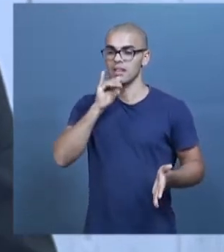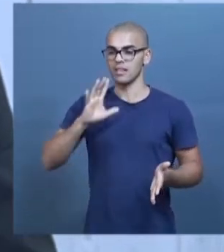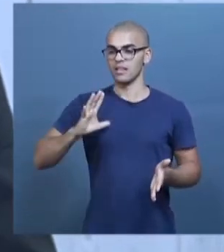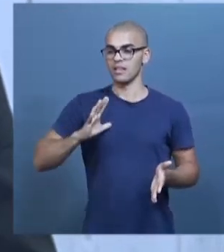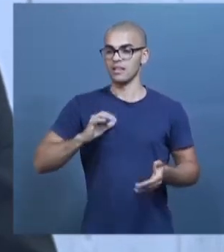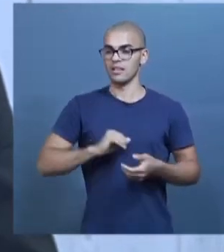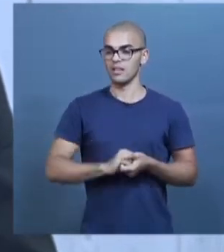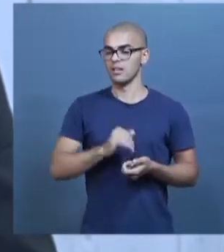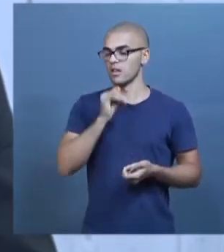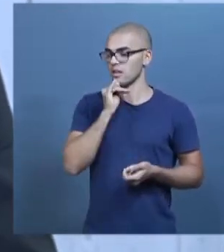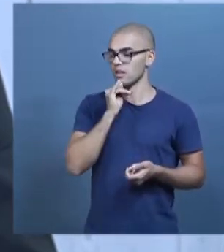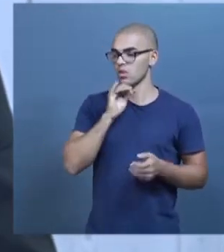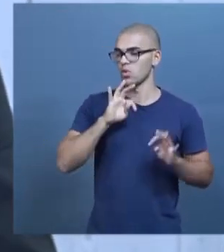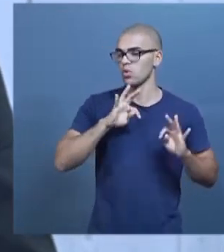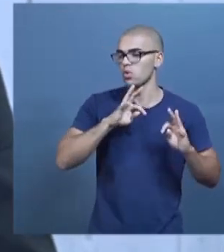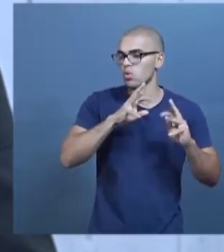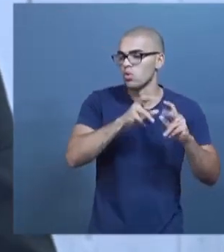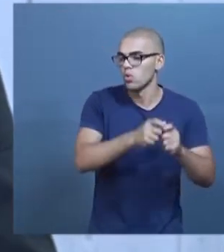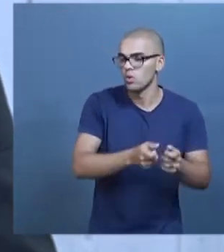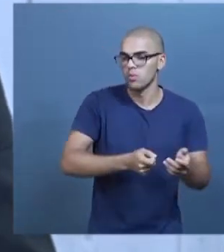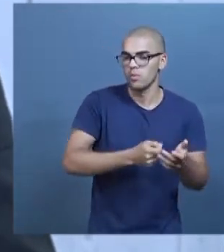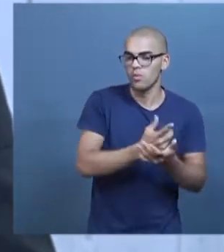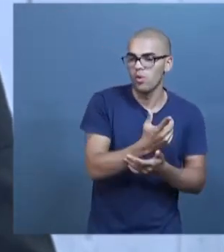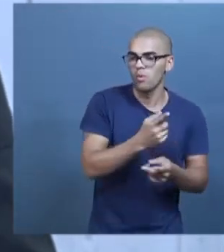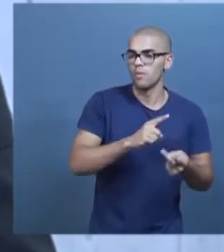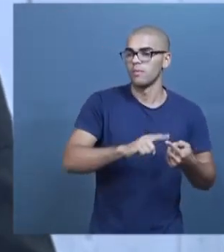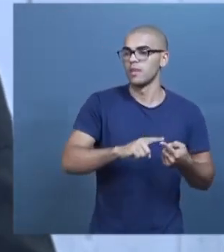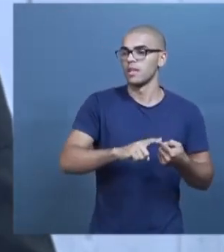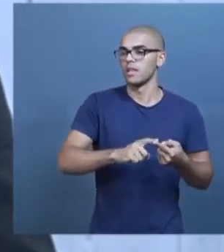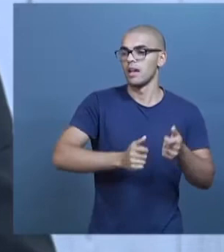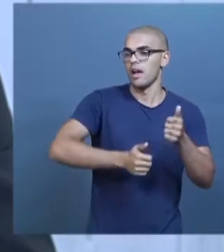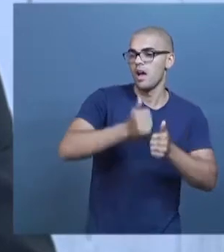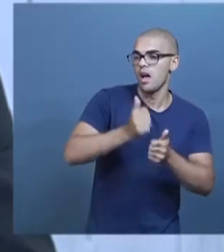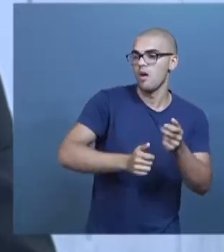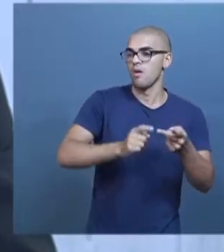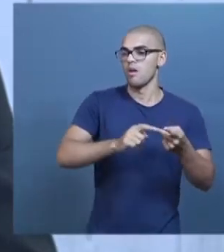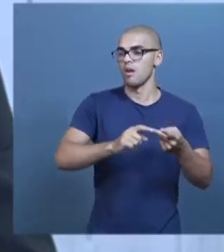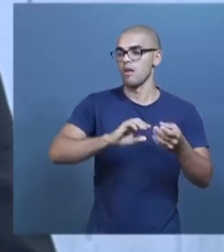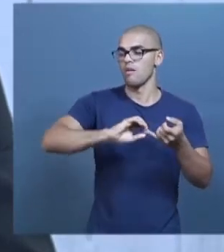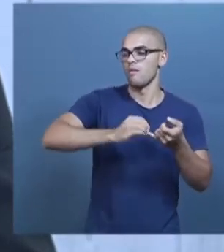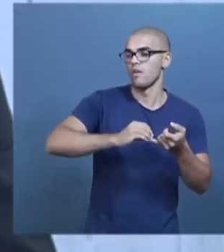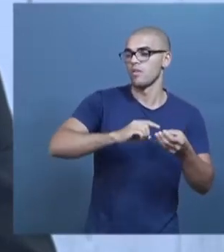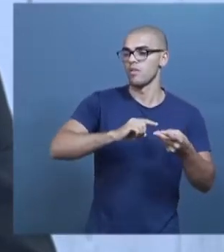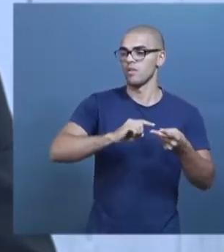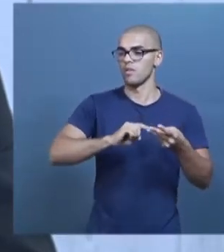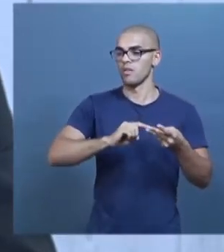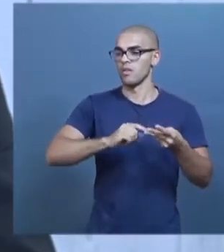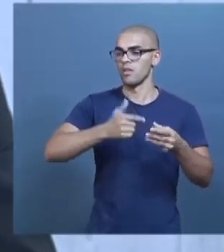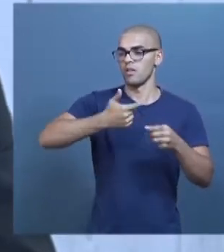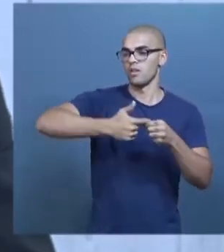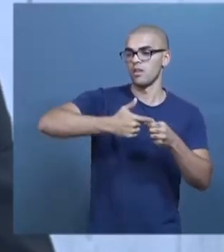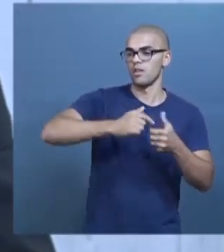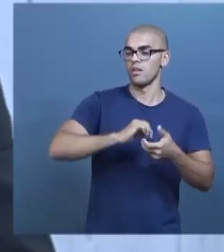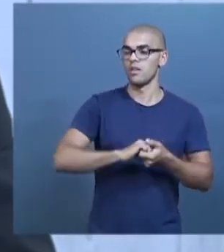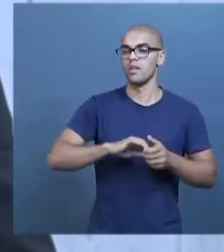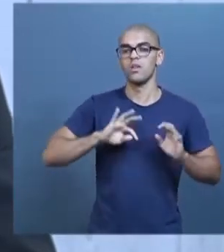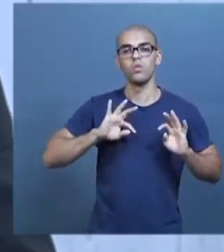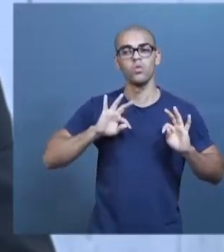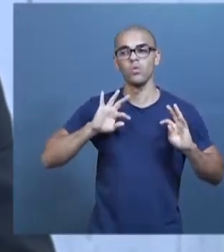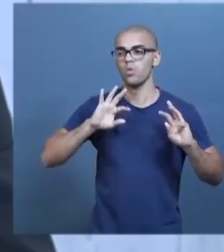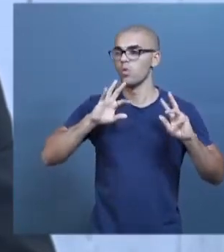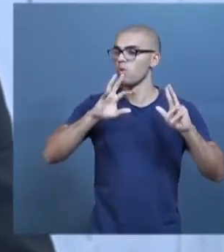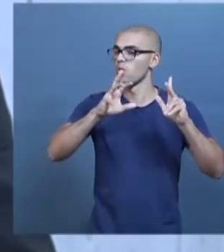come arroz, feijão, usa combustíveis, e esses tributos são cobrados de todos de